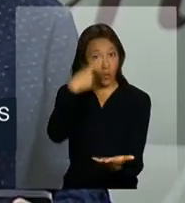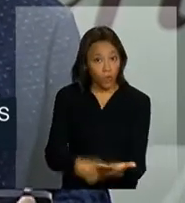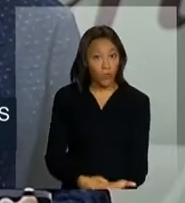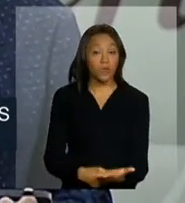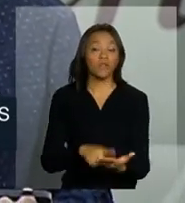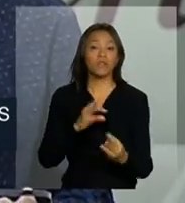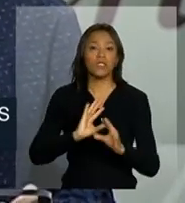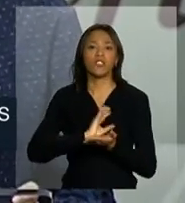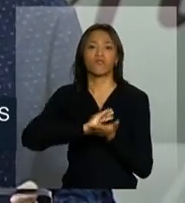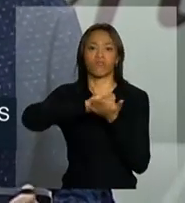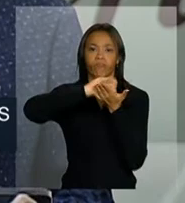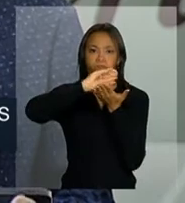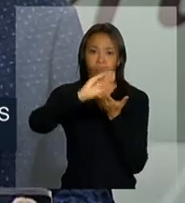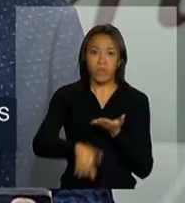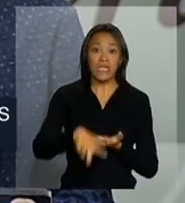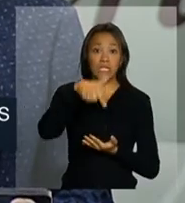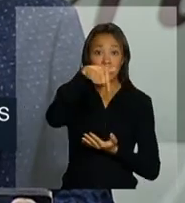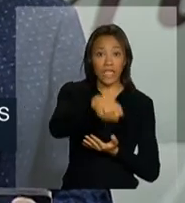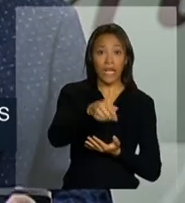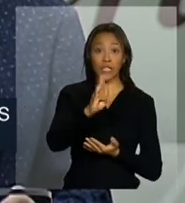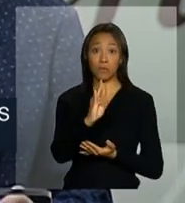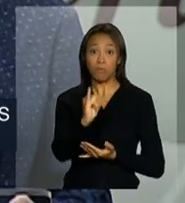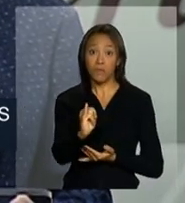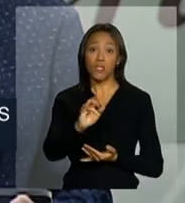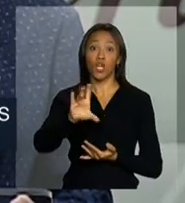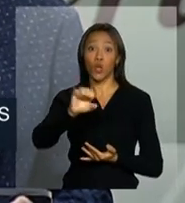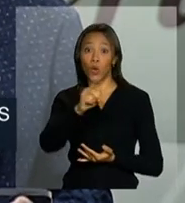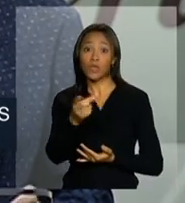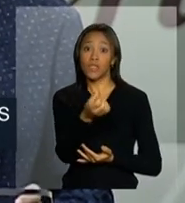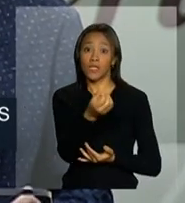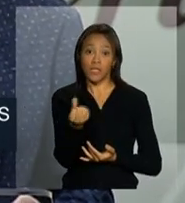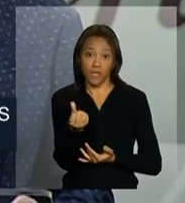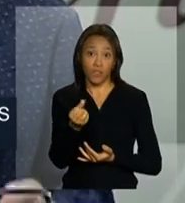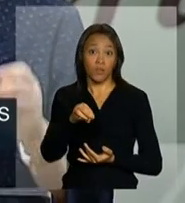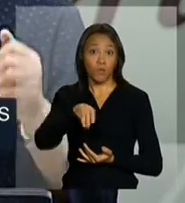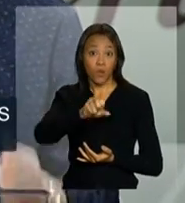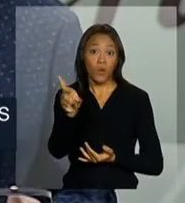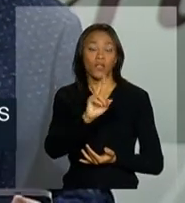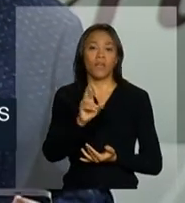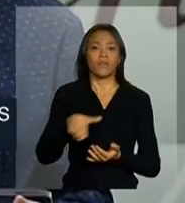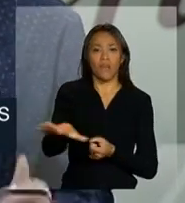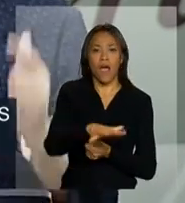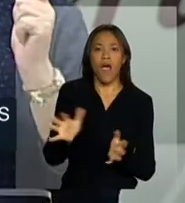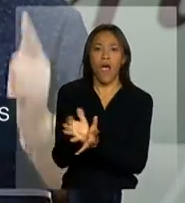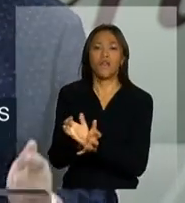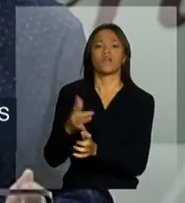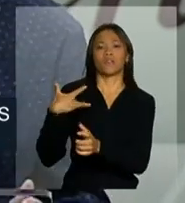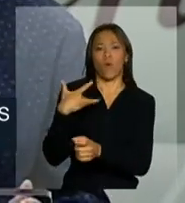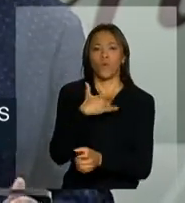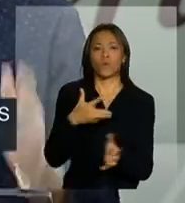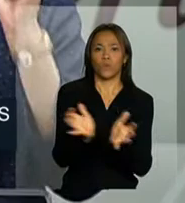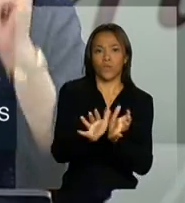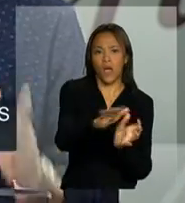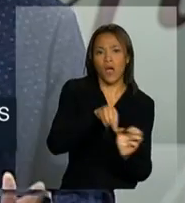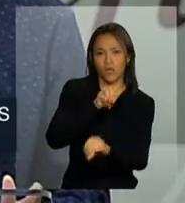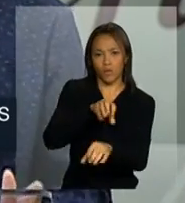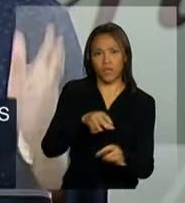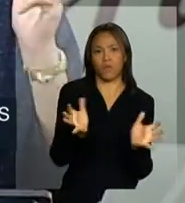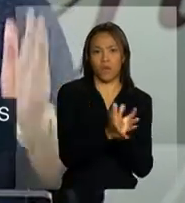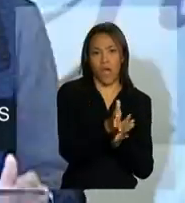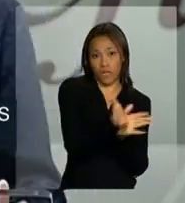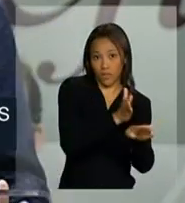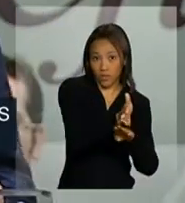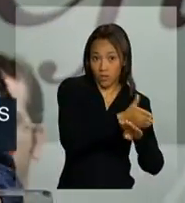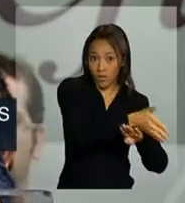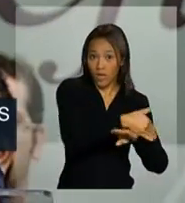investir 7 bilhões e 600 milhões de reais nas áreas de saúde, de educação, de acessibilidade